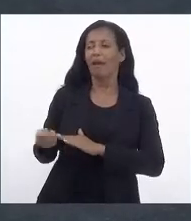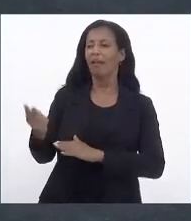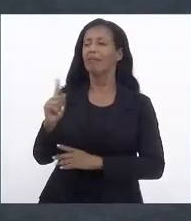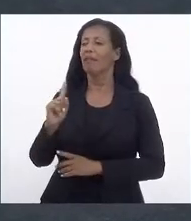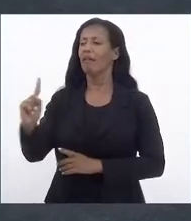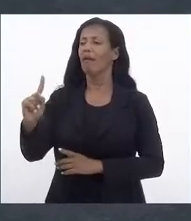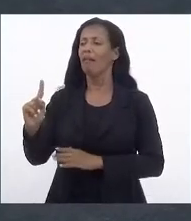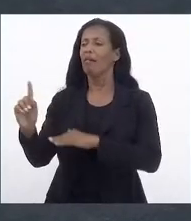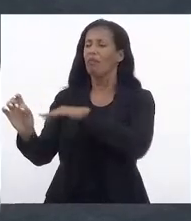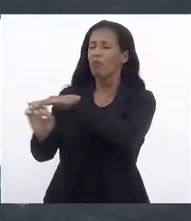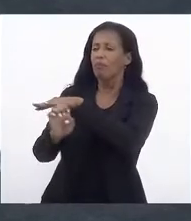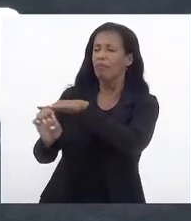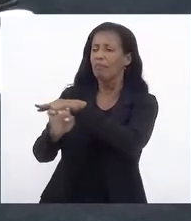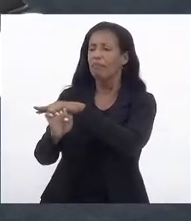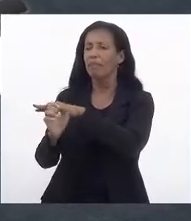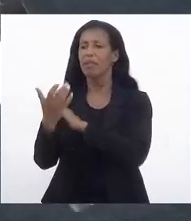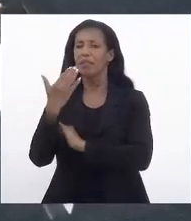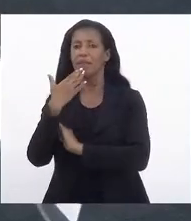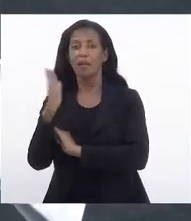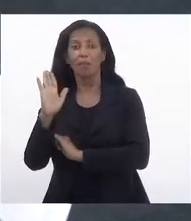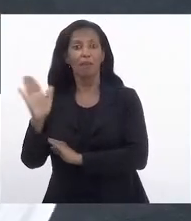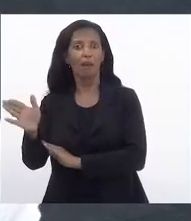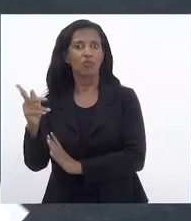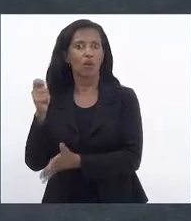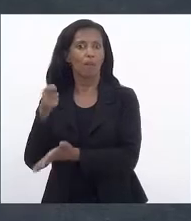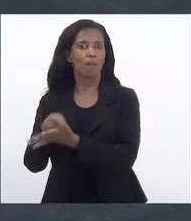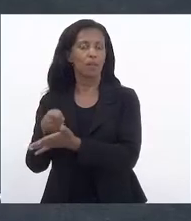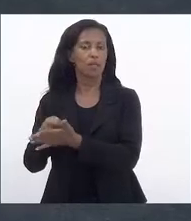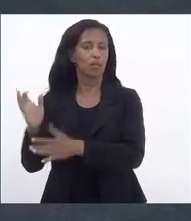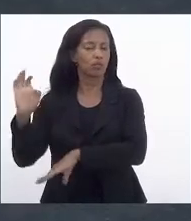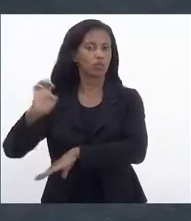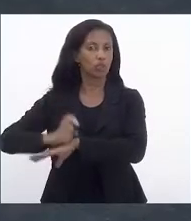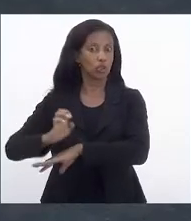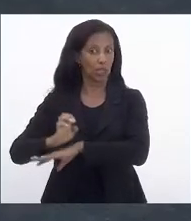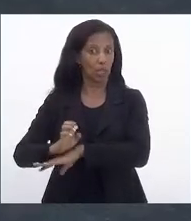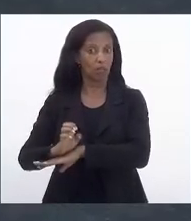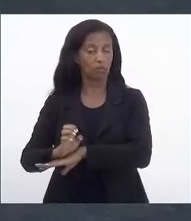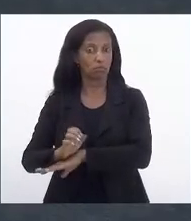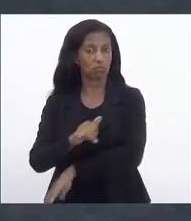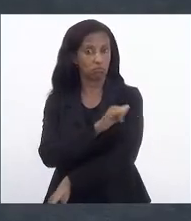que na verdade já é de obrigação do estado do Rio estar